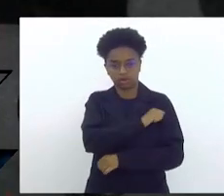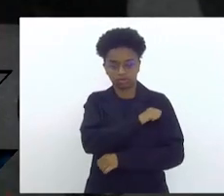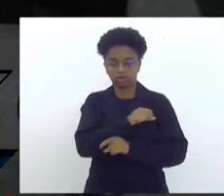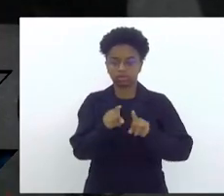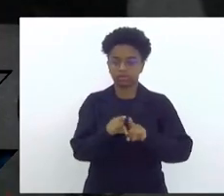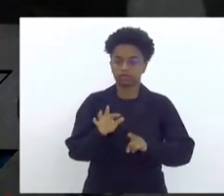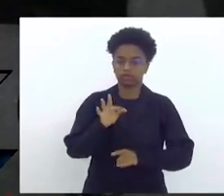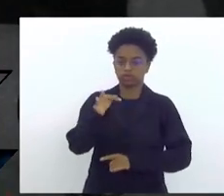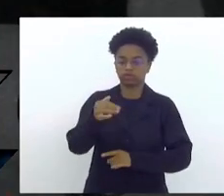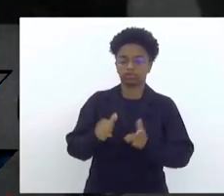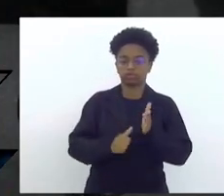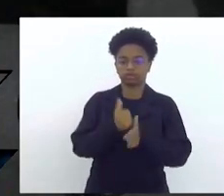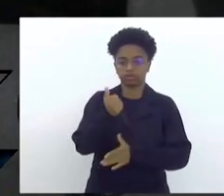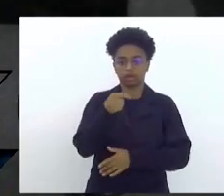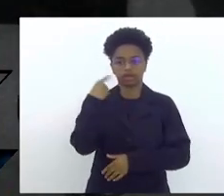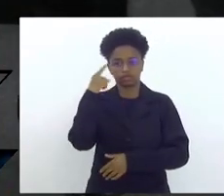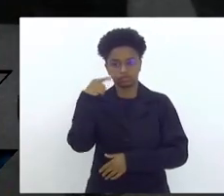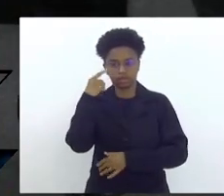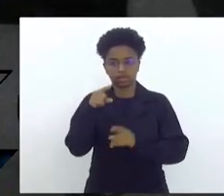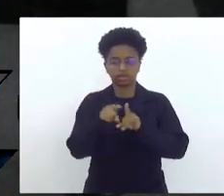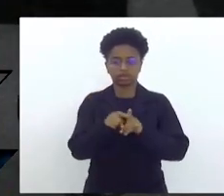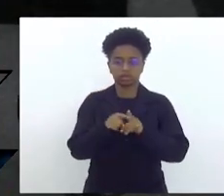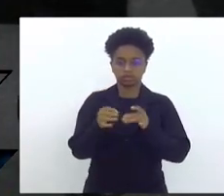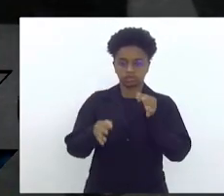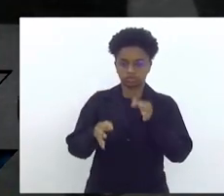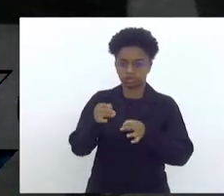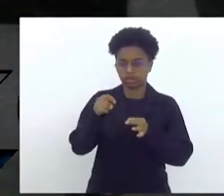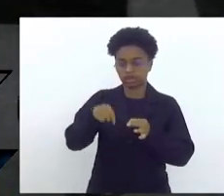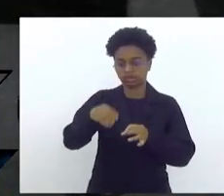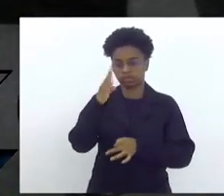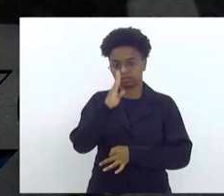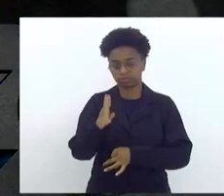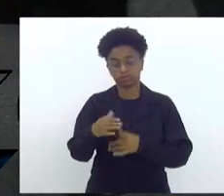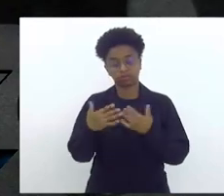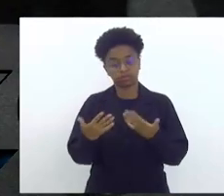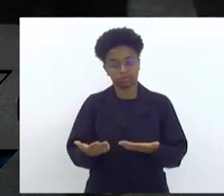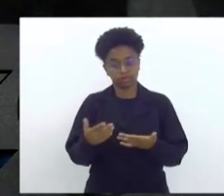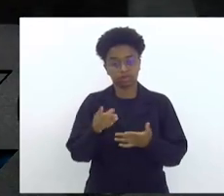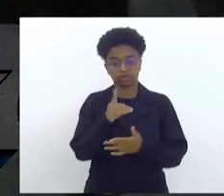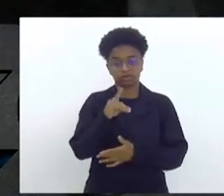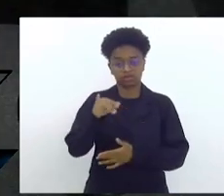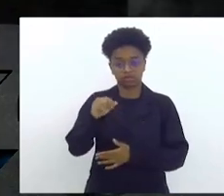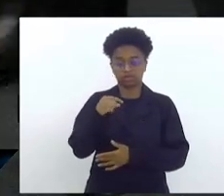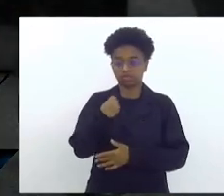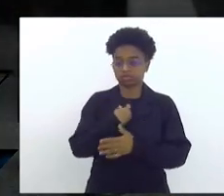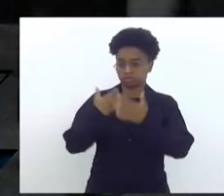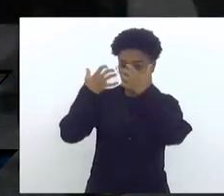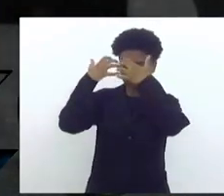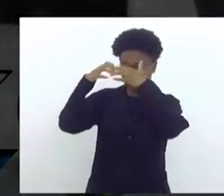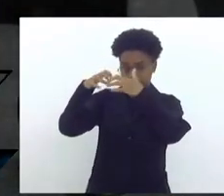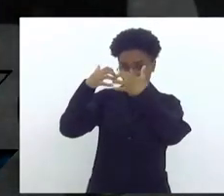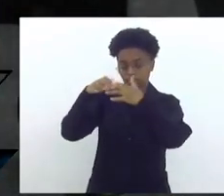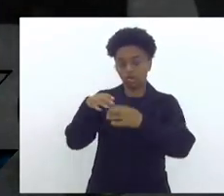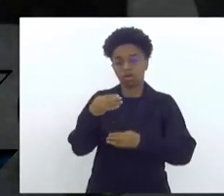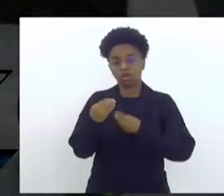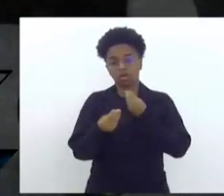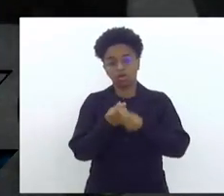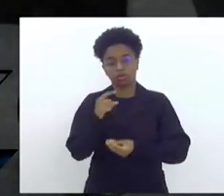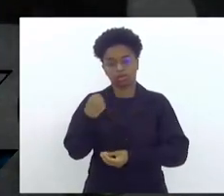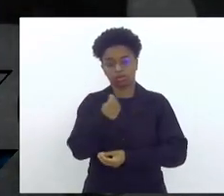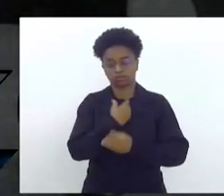advogados e magistrados do nosso país então é uma data que faz refletir o em nós né além de